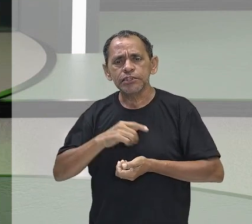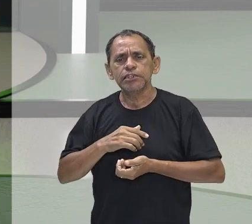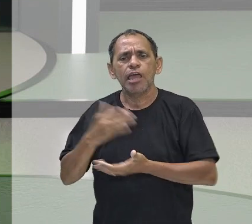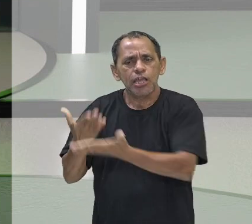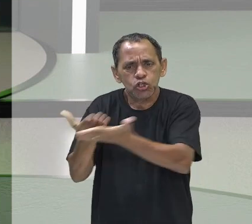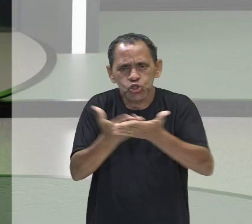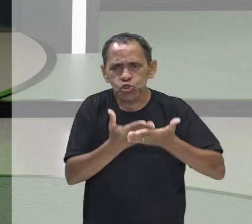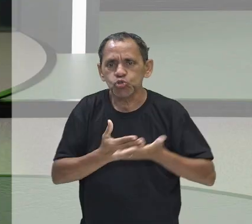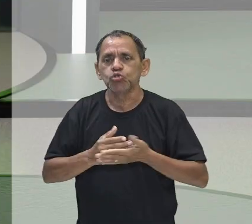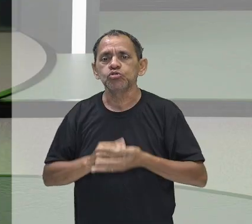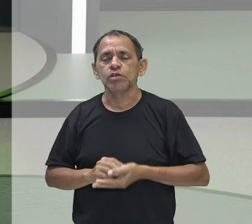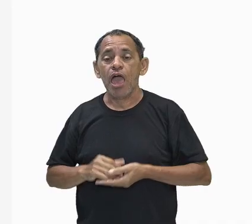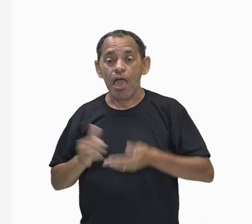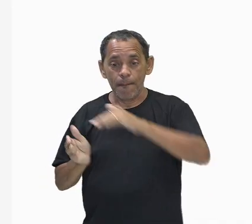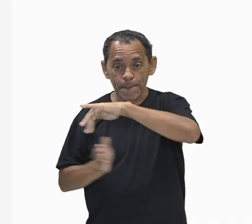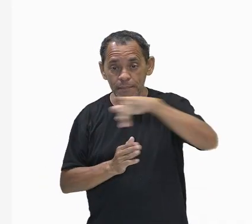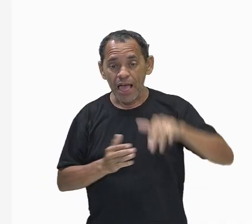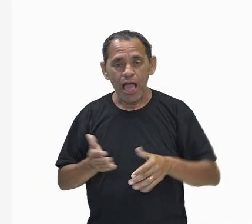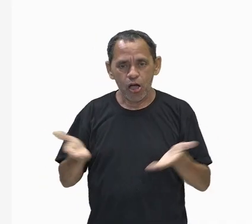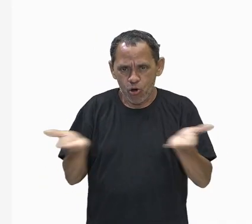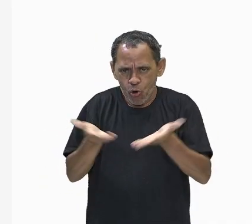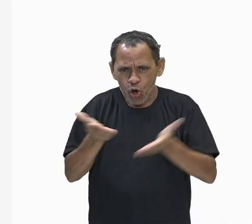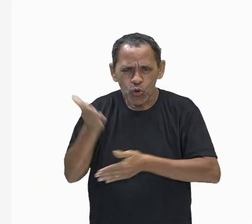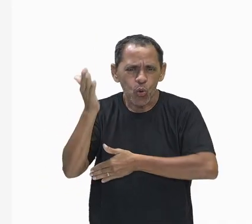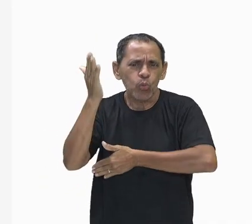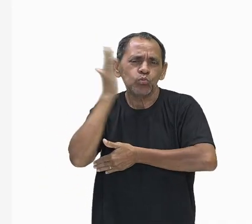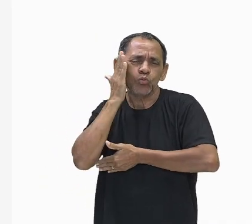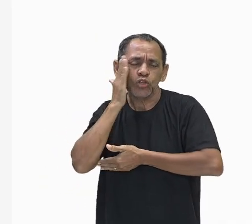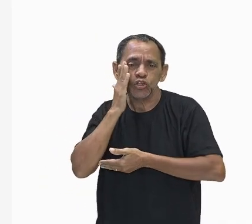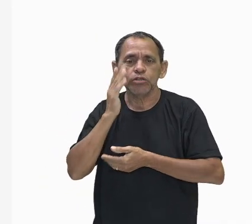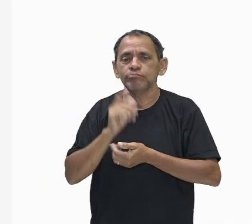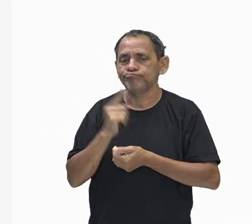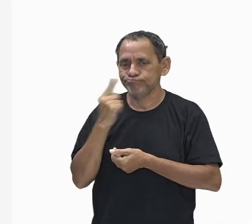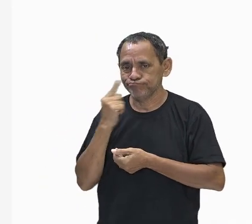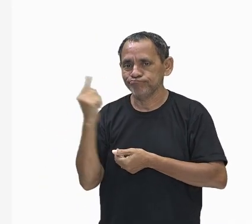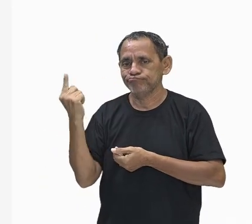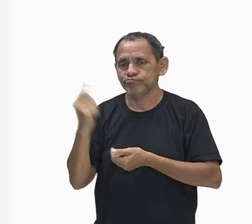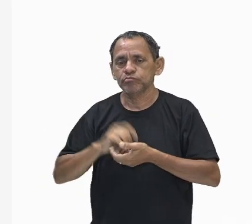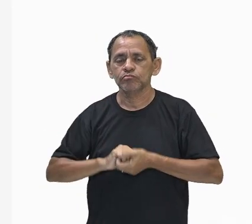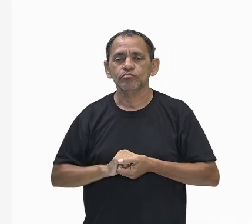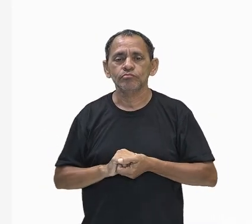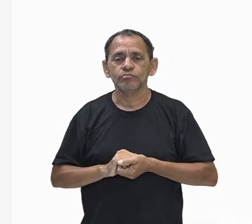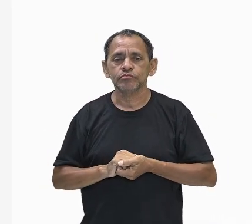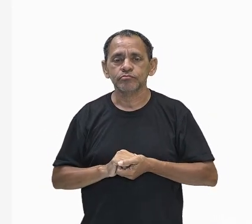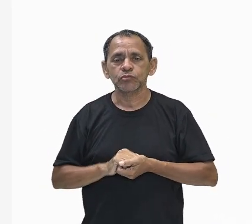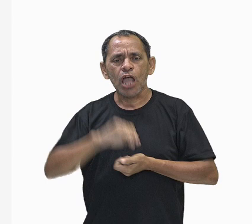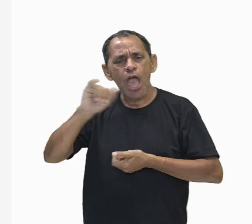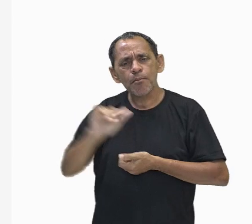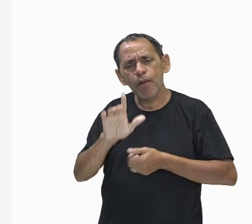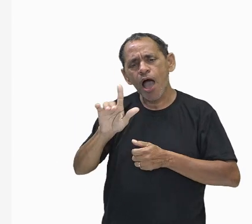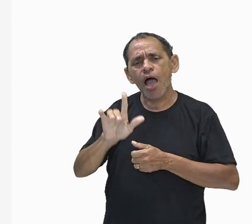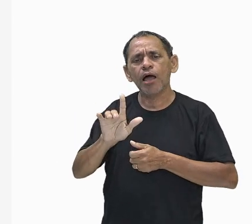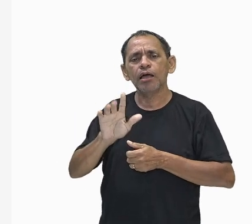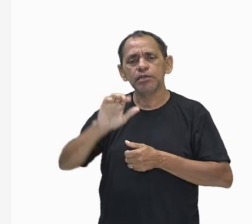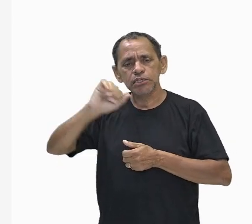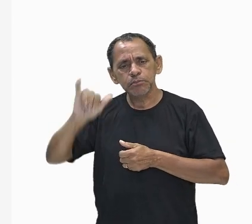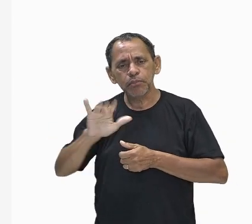desse processo da terapia gênica através da imagem que eu vou mostrar para vocês agora.